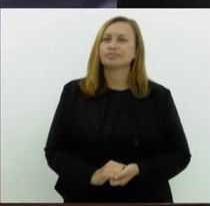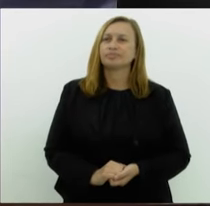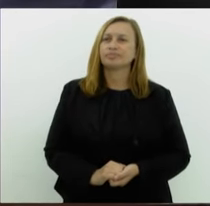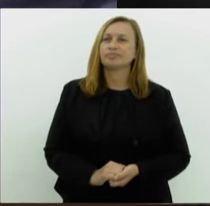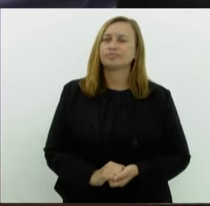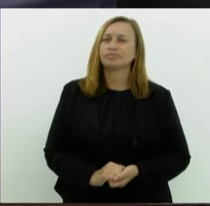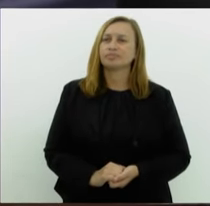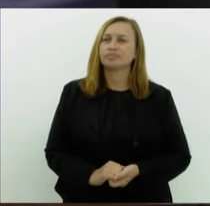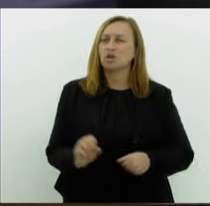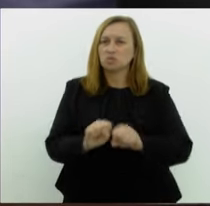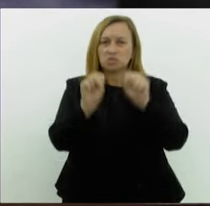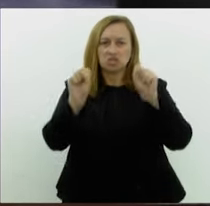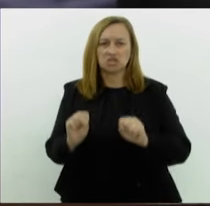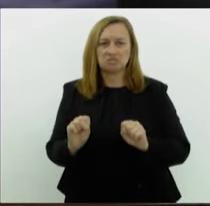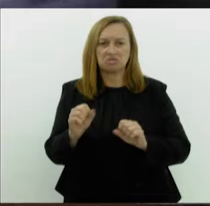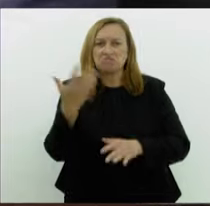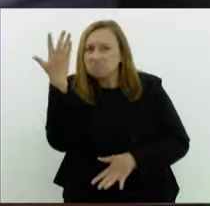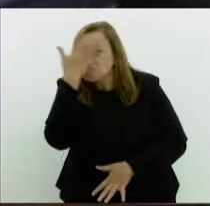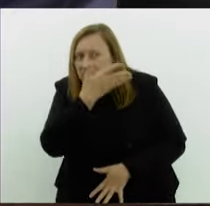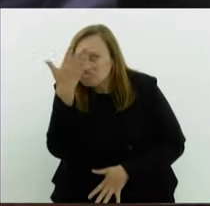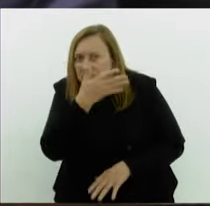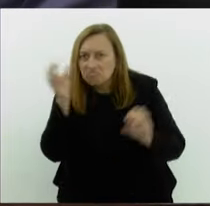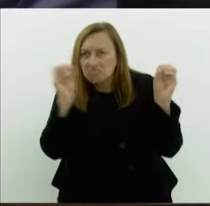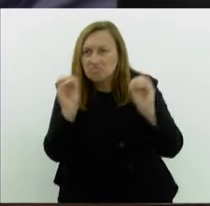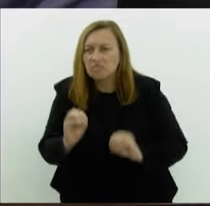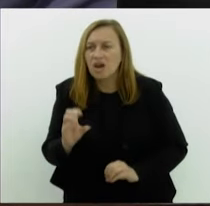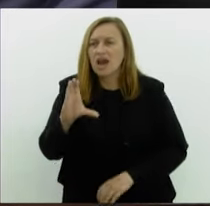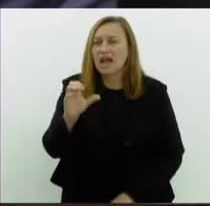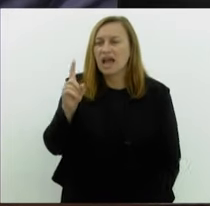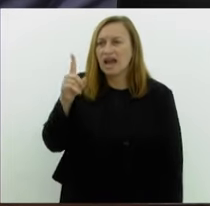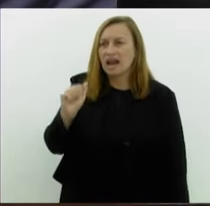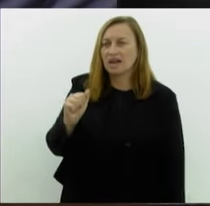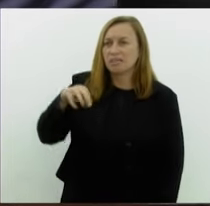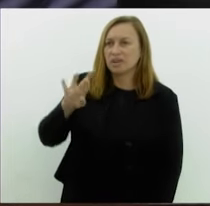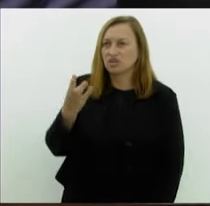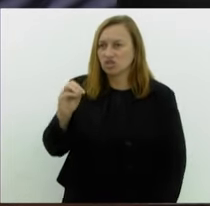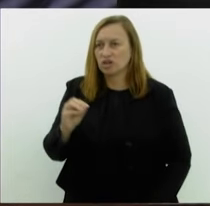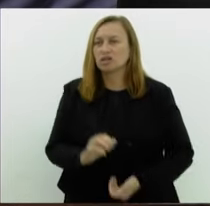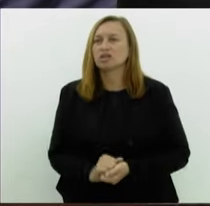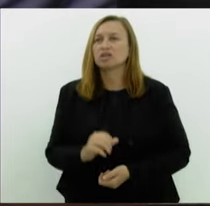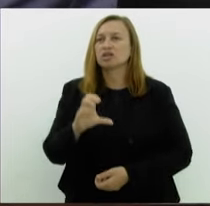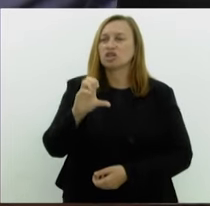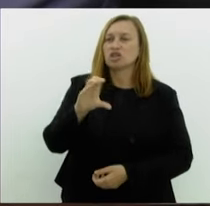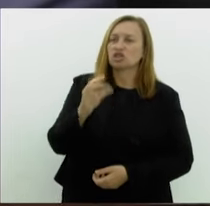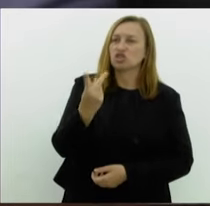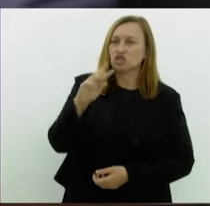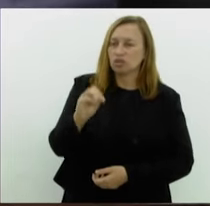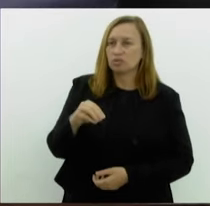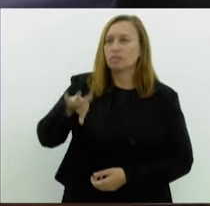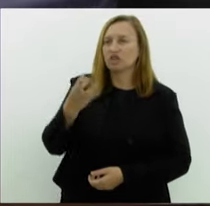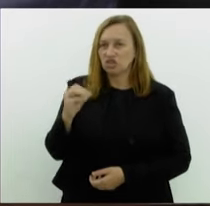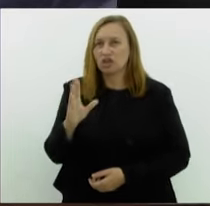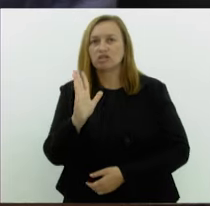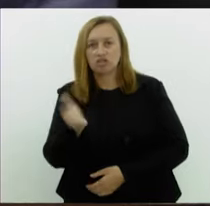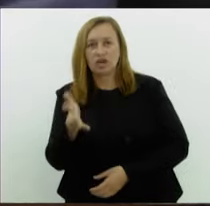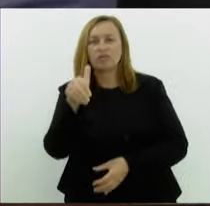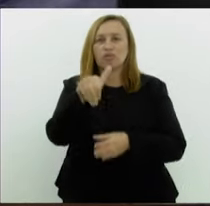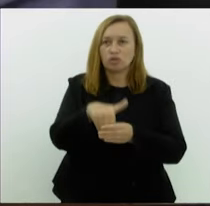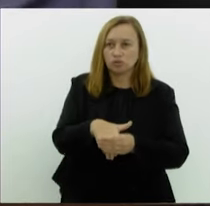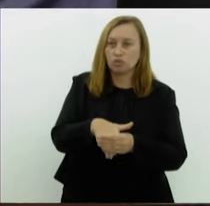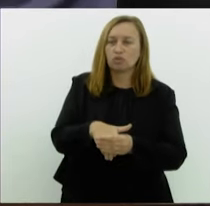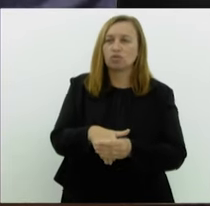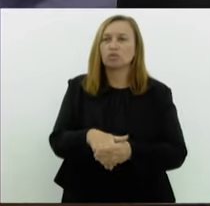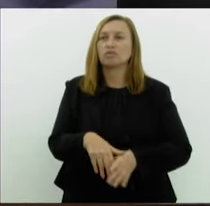Está no sistema, não tem nada. Carla Machado. Chico Machado votou aqui, votou